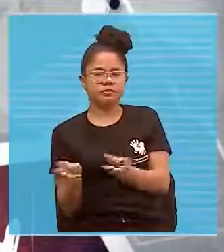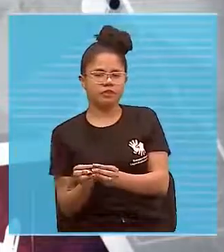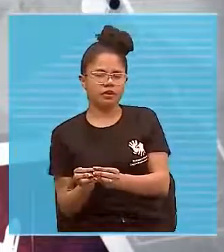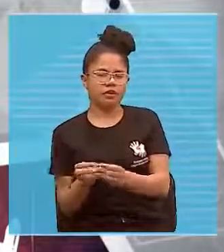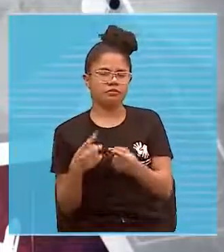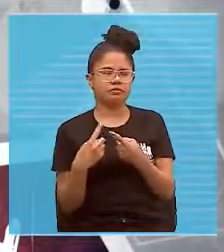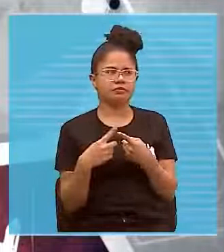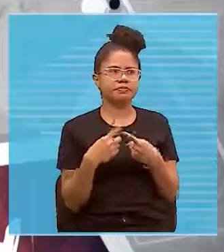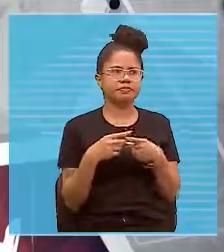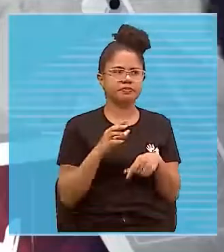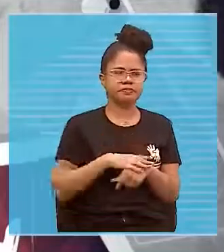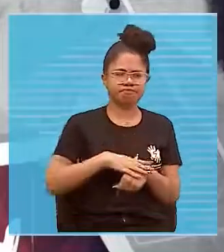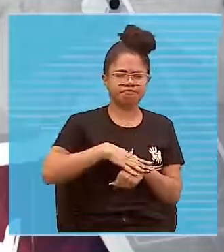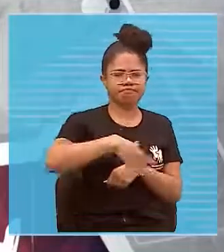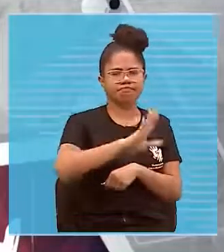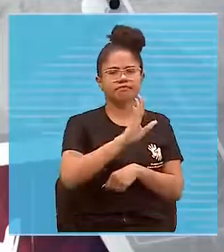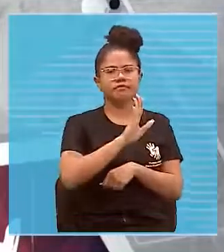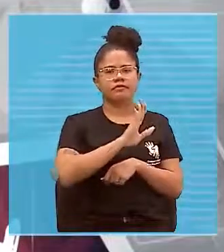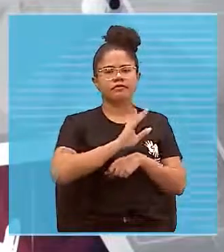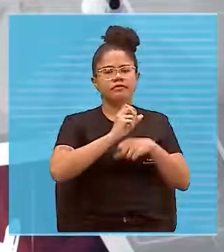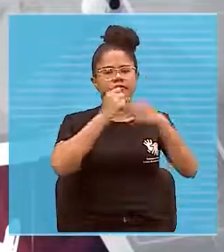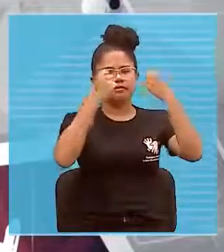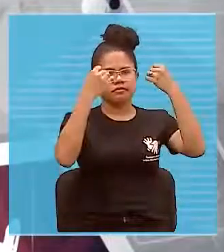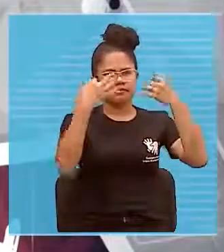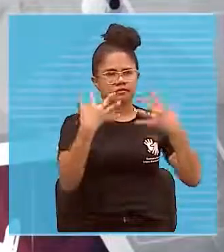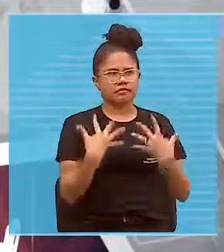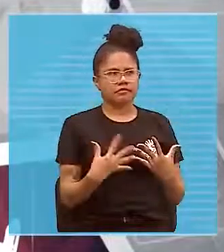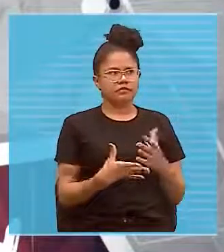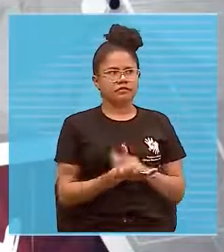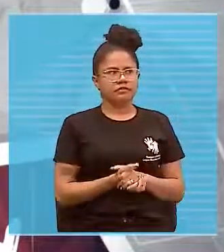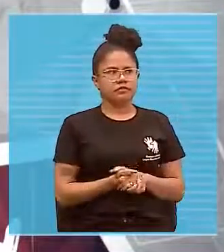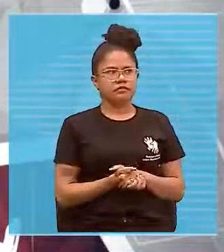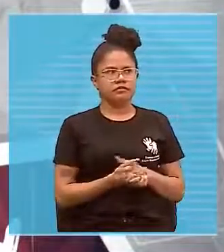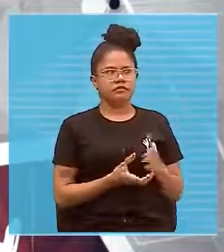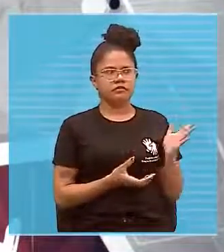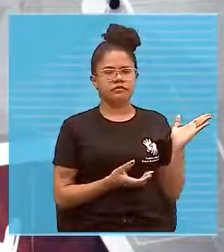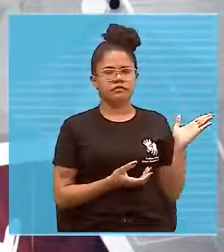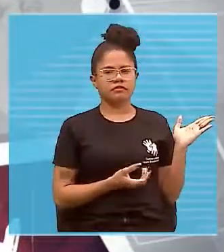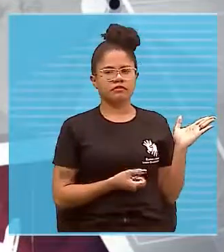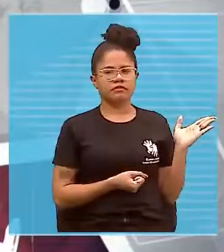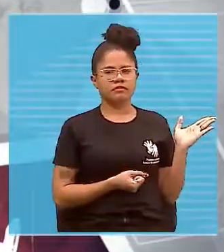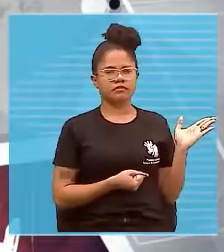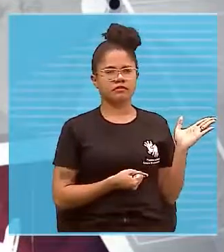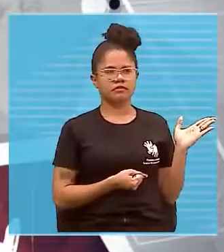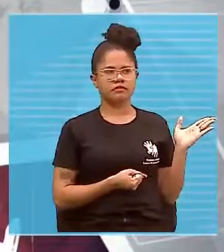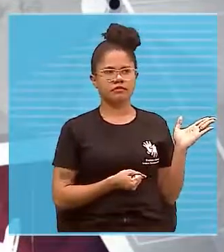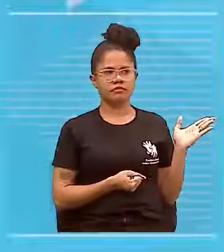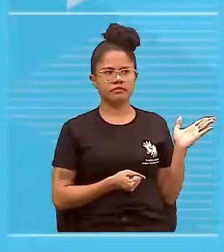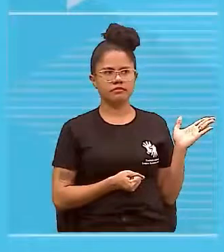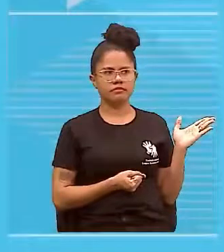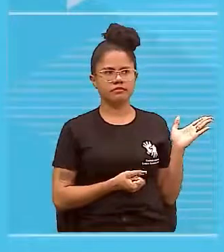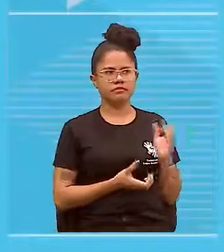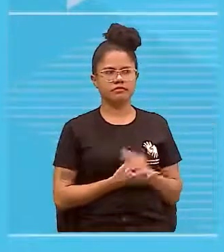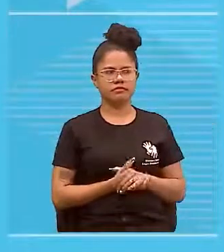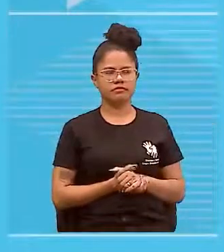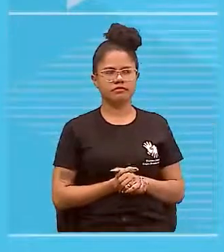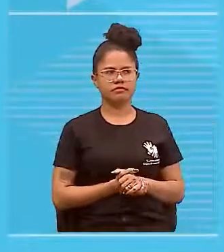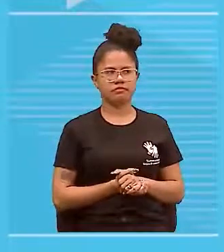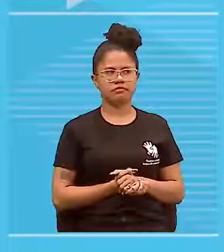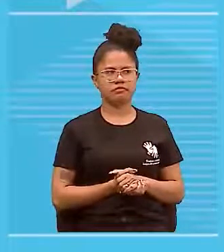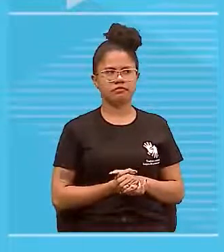um pouco mais abrangente. Olha só o que é um bioma. O bioma é um conjunto de ecossistemas com